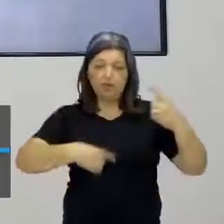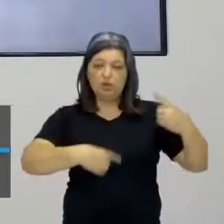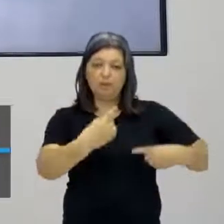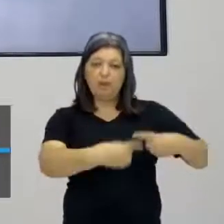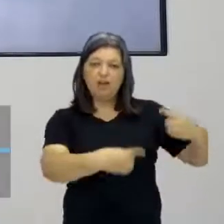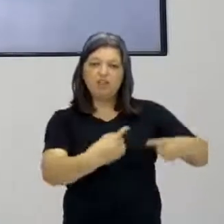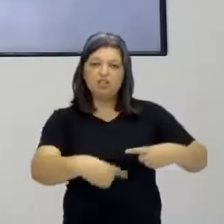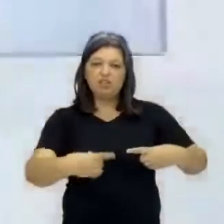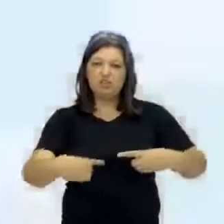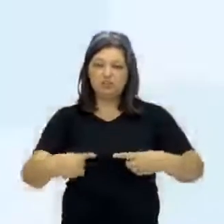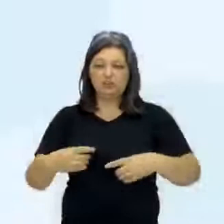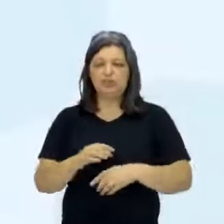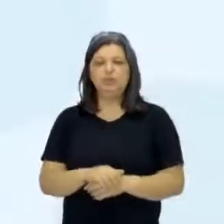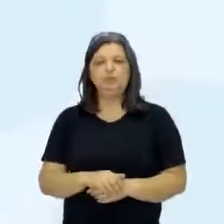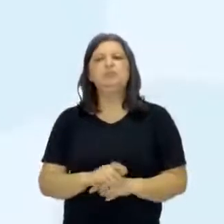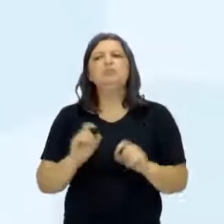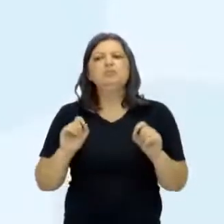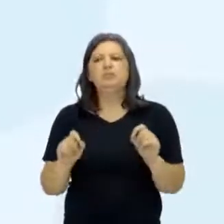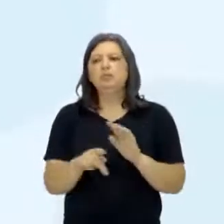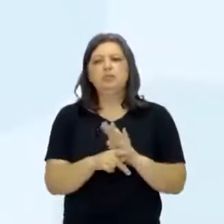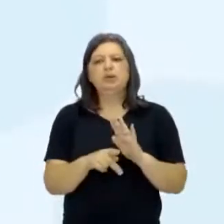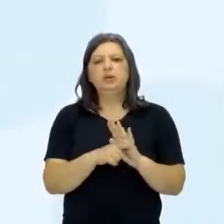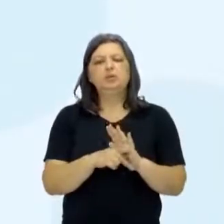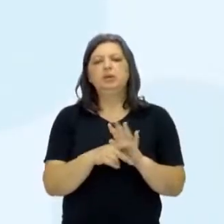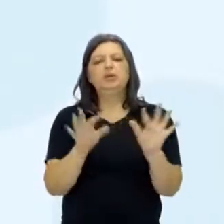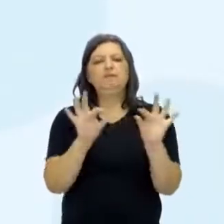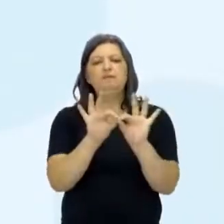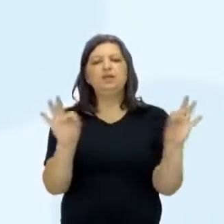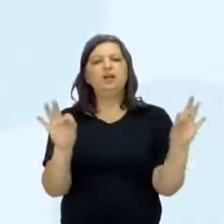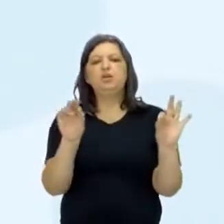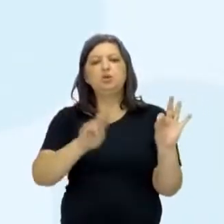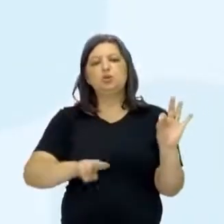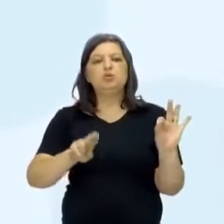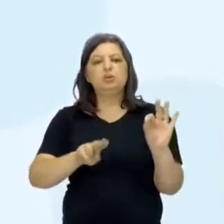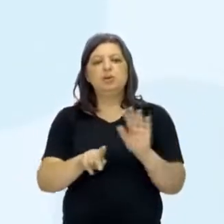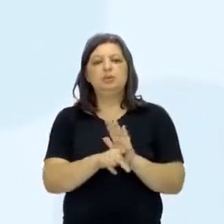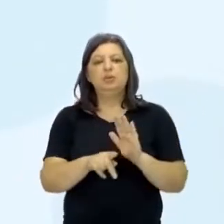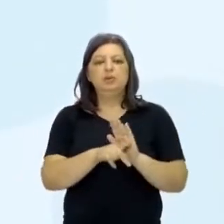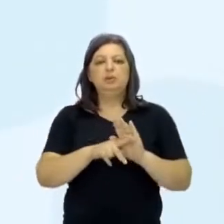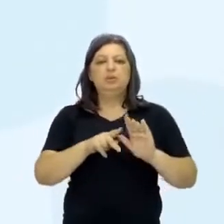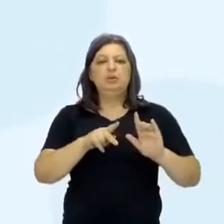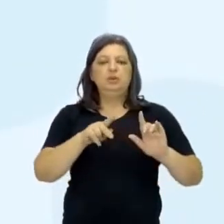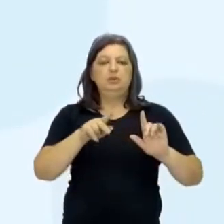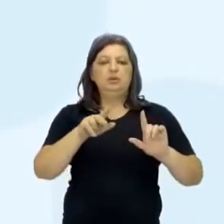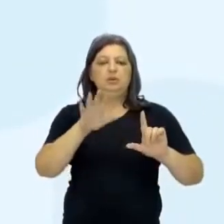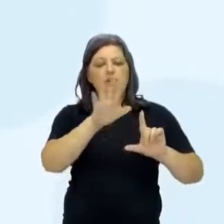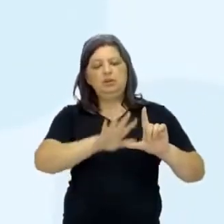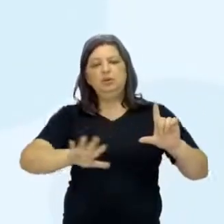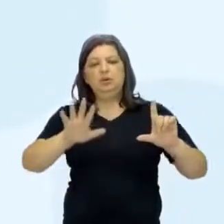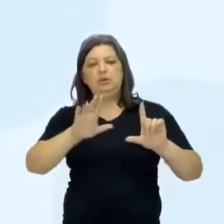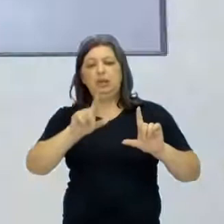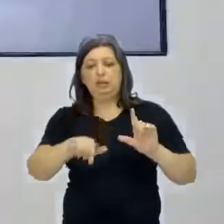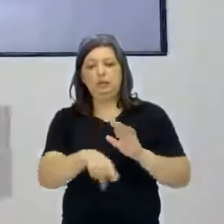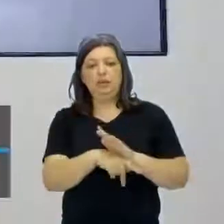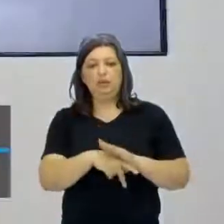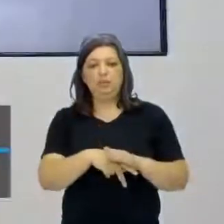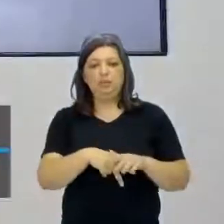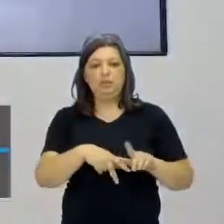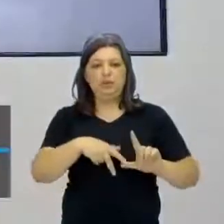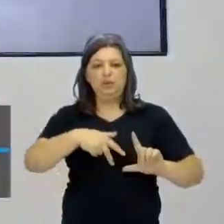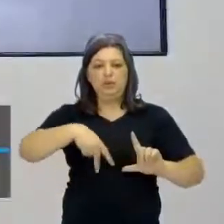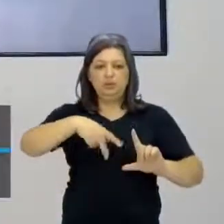mais. Outra pergunta. Que frase você associaria a esta imagem de modo a configurar a composição de um meme? Não vai dar